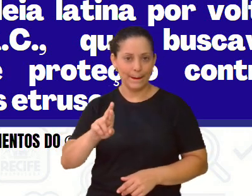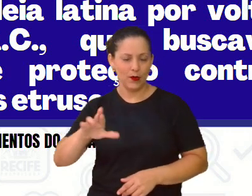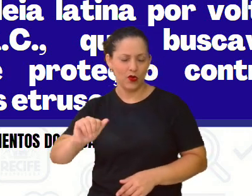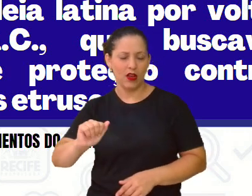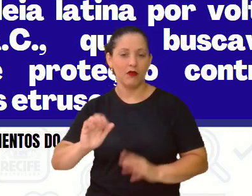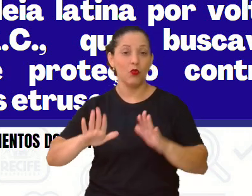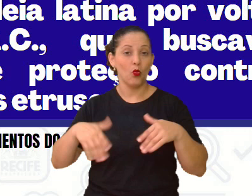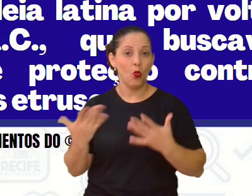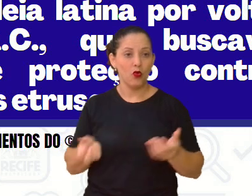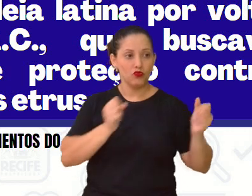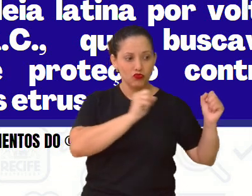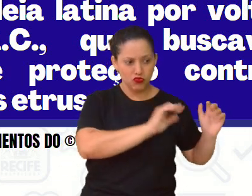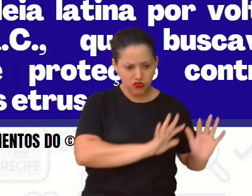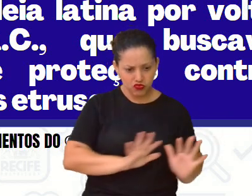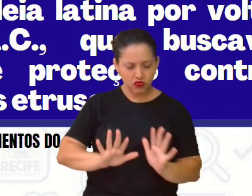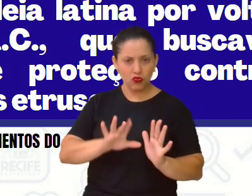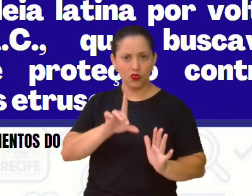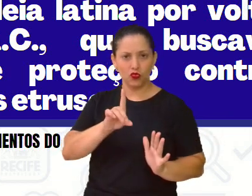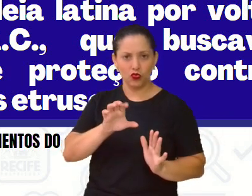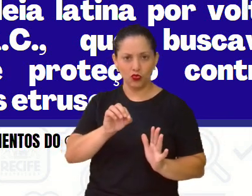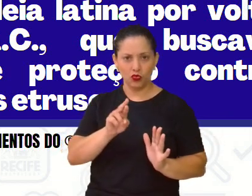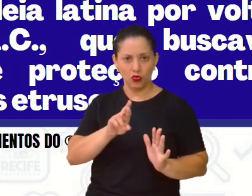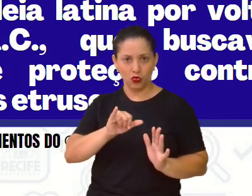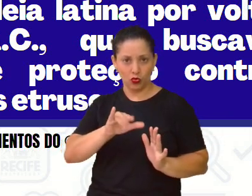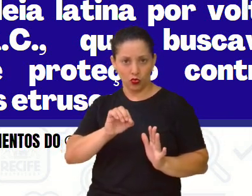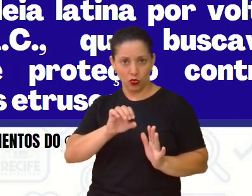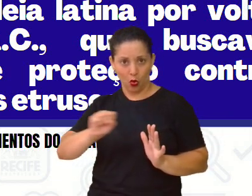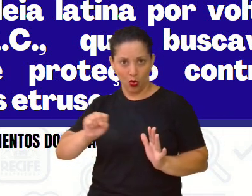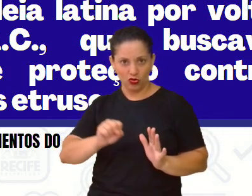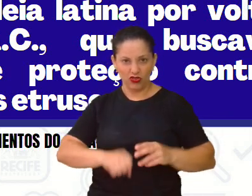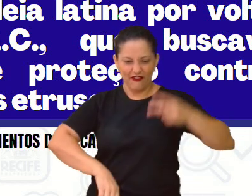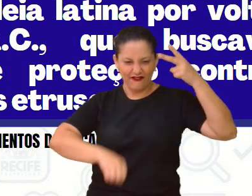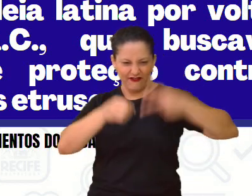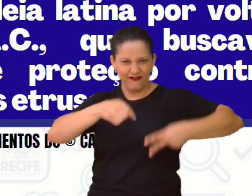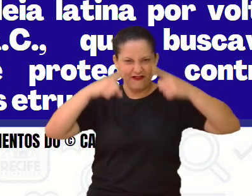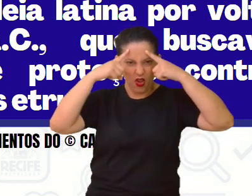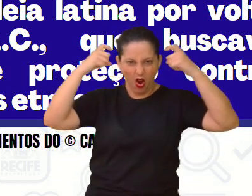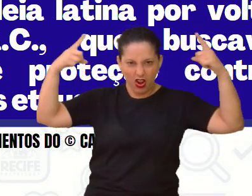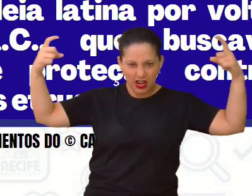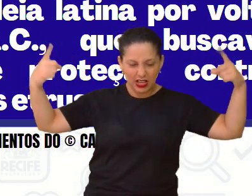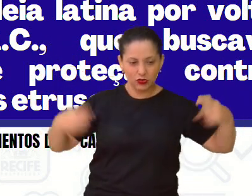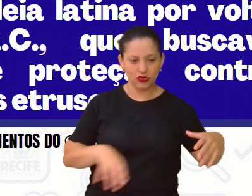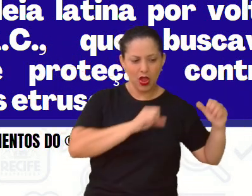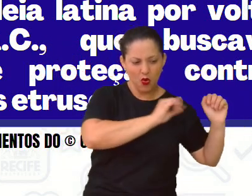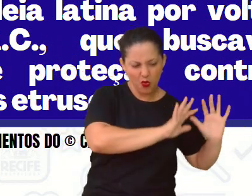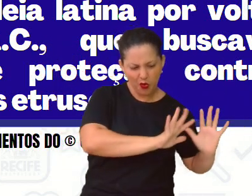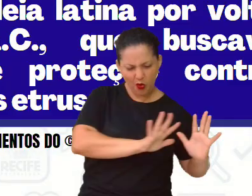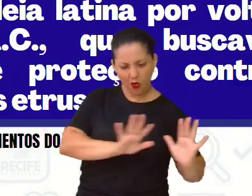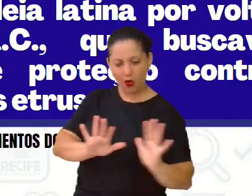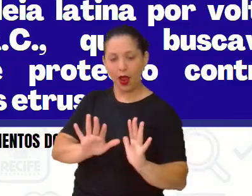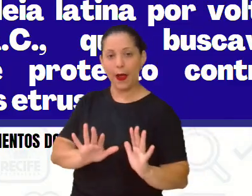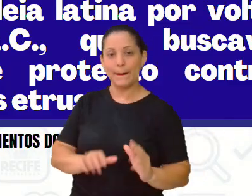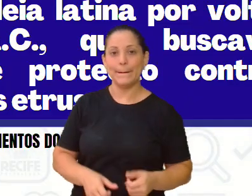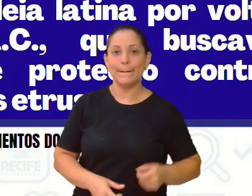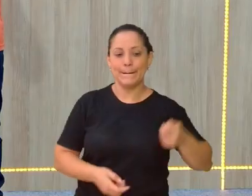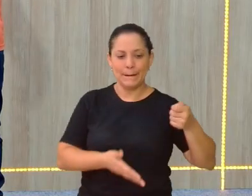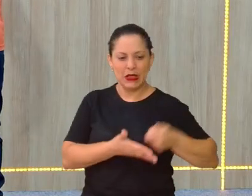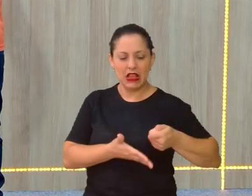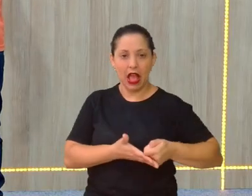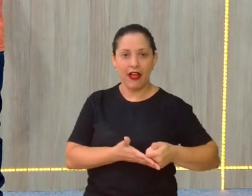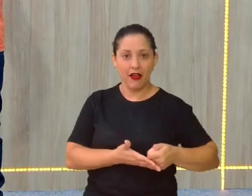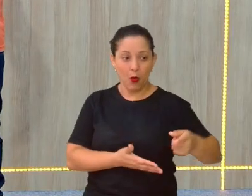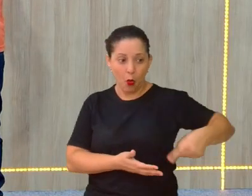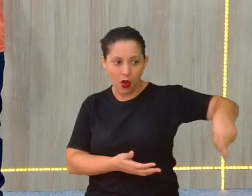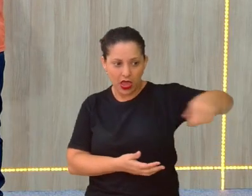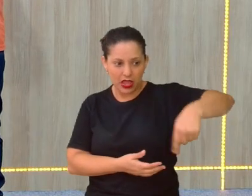né? Os dórios eram bem violentos, né? Então eles obrigaram vários povos dali a procurarem outros territórios, fugindo